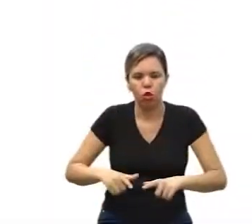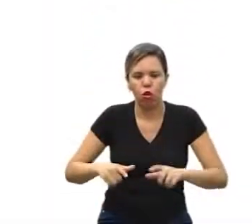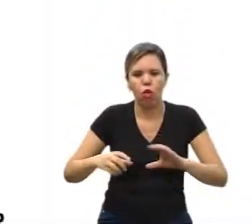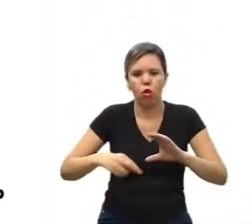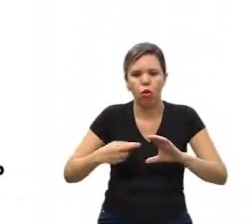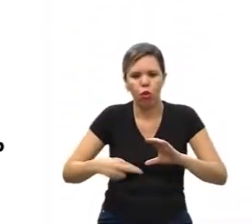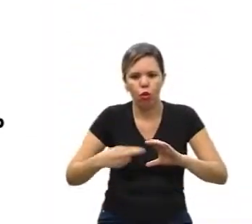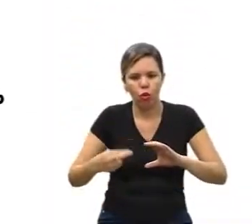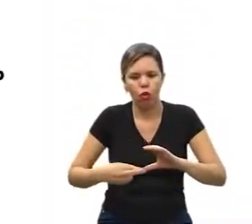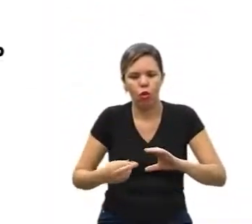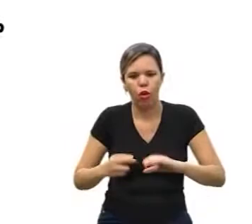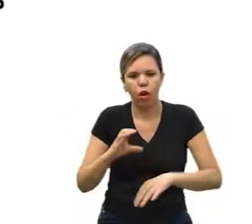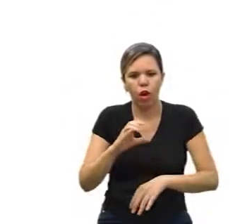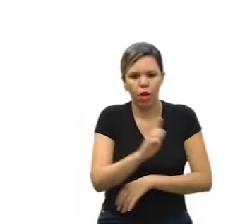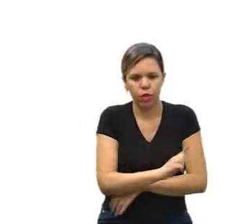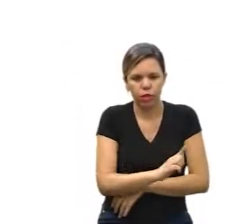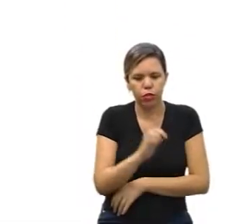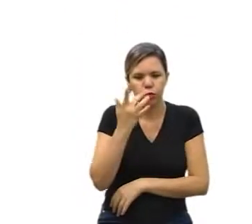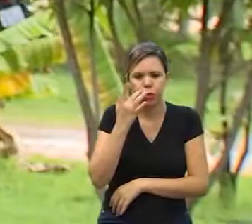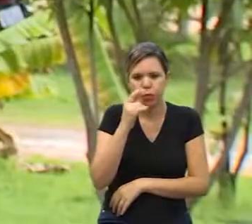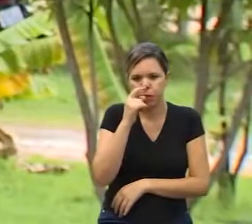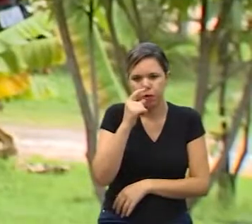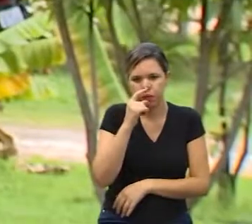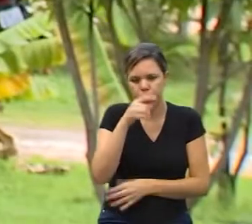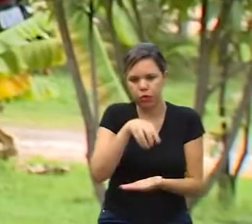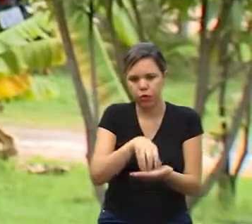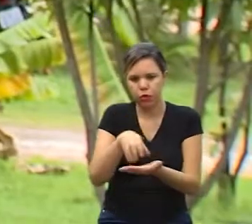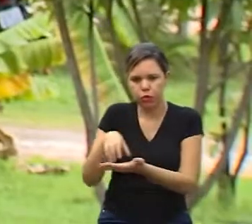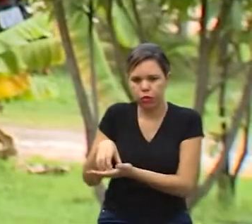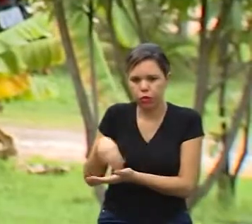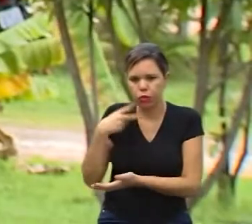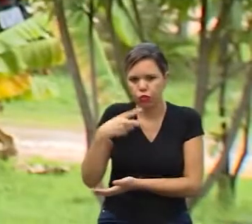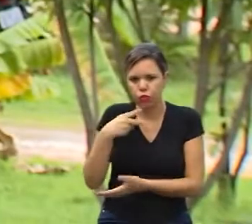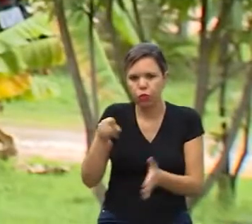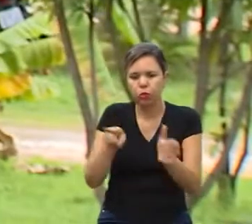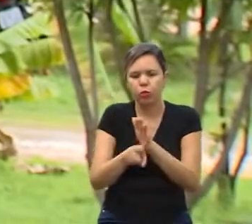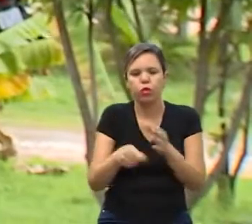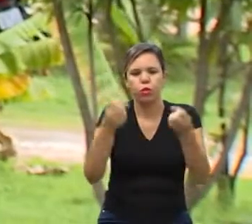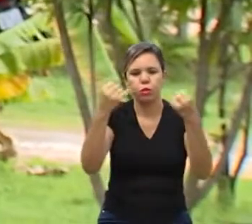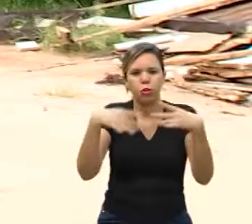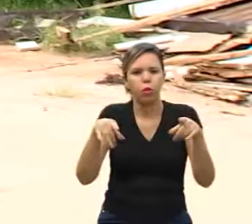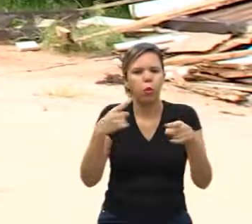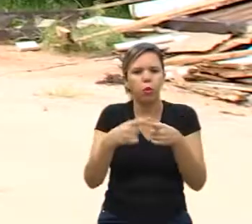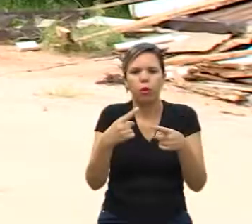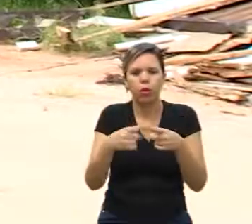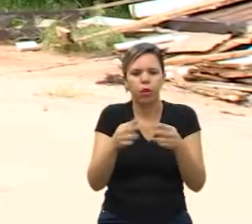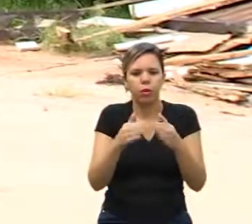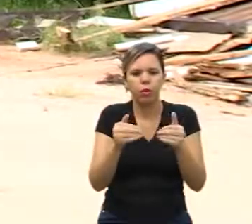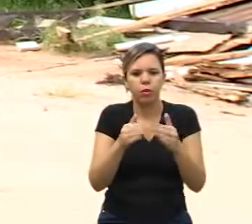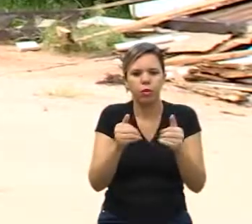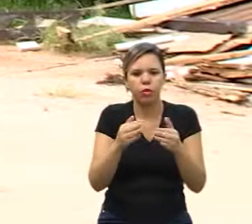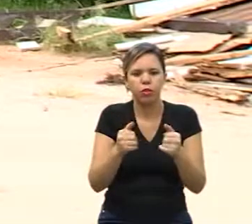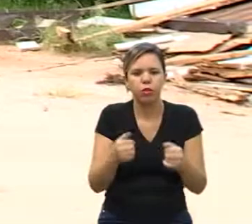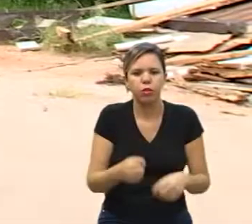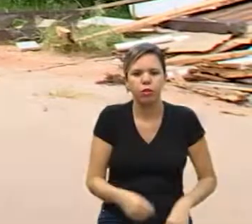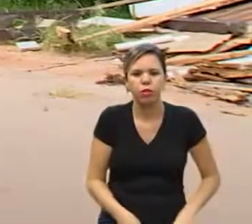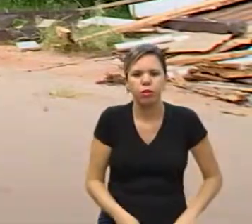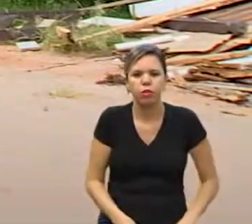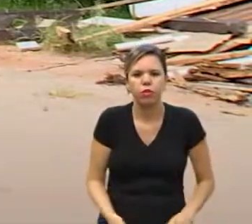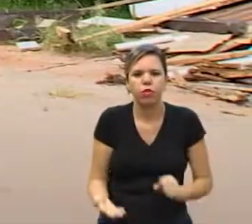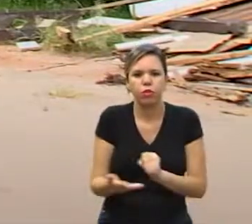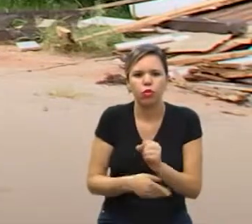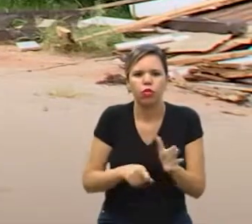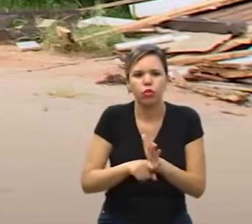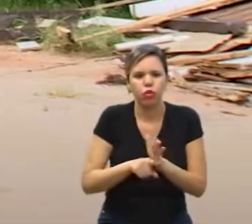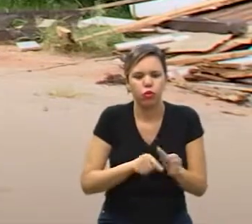nos distritos do Campo Grande e Ouro Verde. O parlamentar explicou o porquê da solicitação. Olha, eu solicitei, baseando